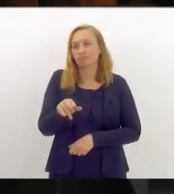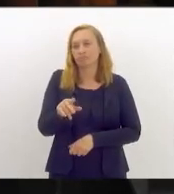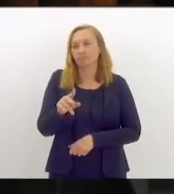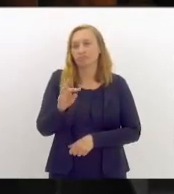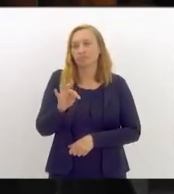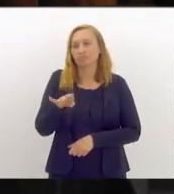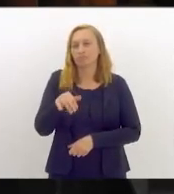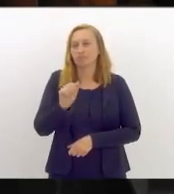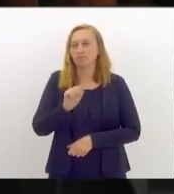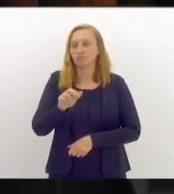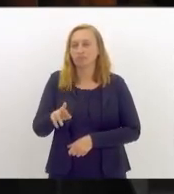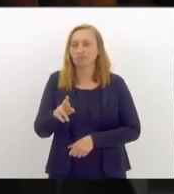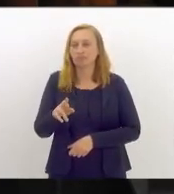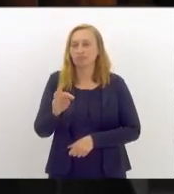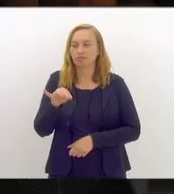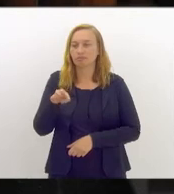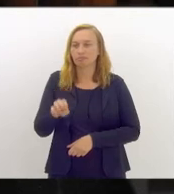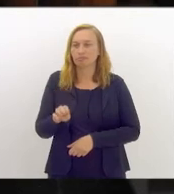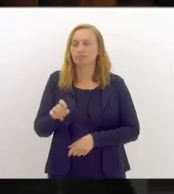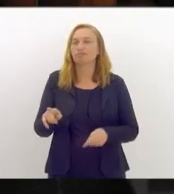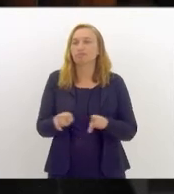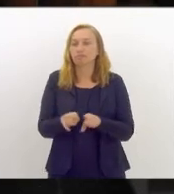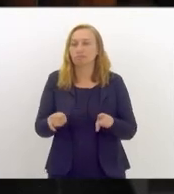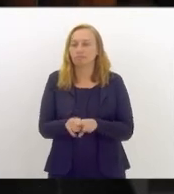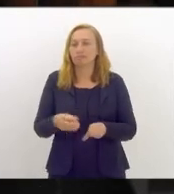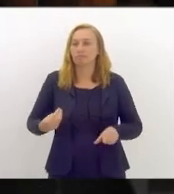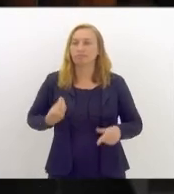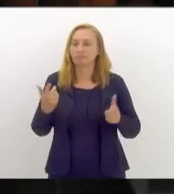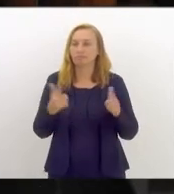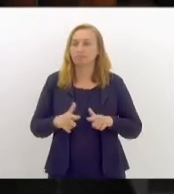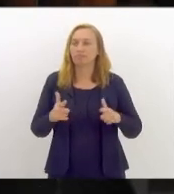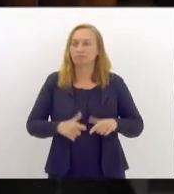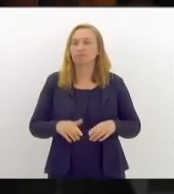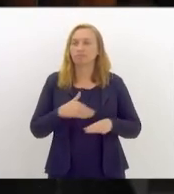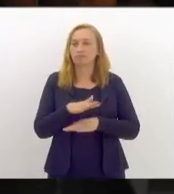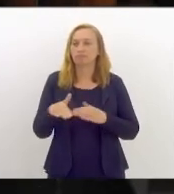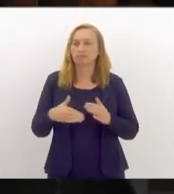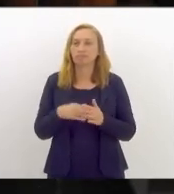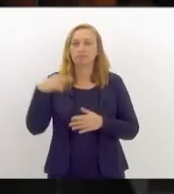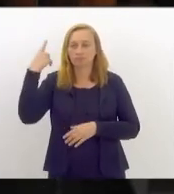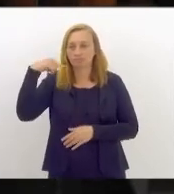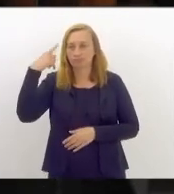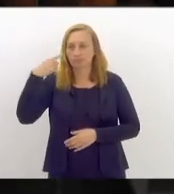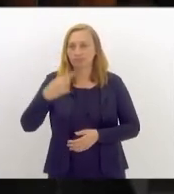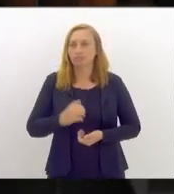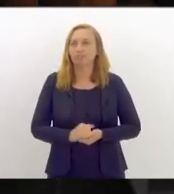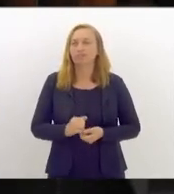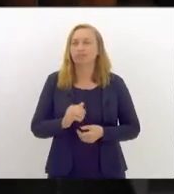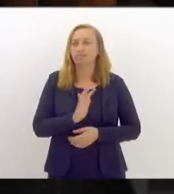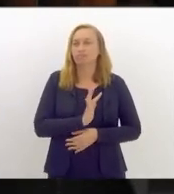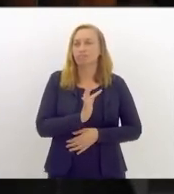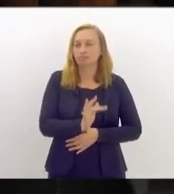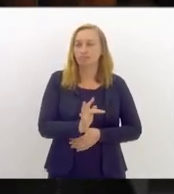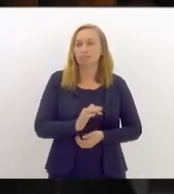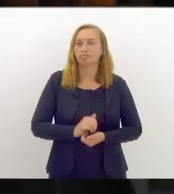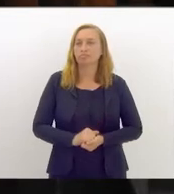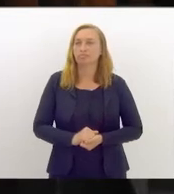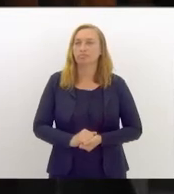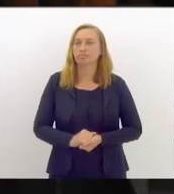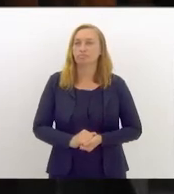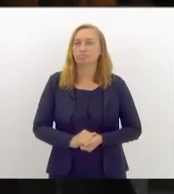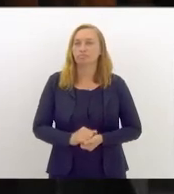Hilário Franklin também presente saúde todos os advogados da Baixada Fluminense